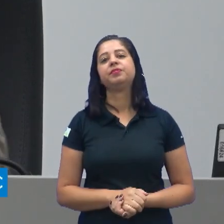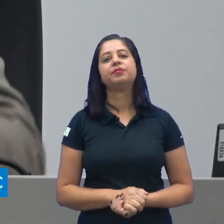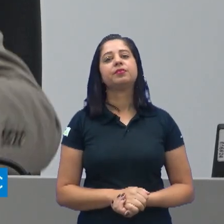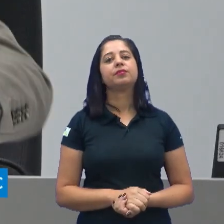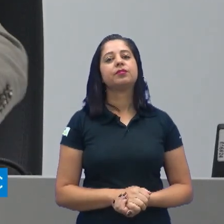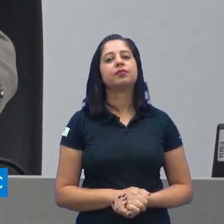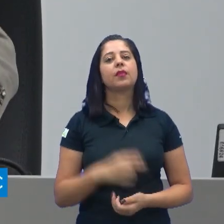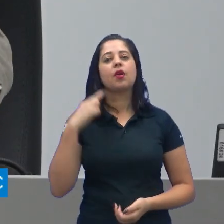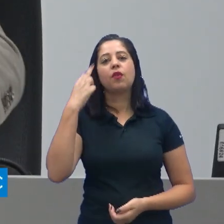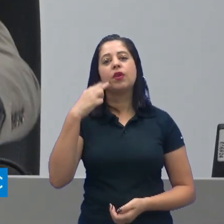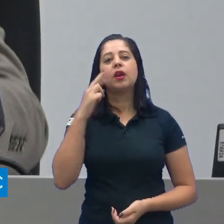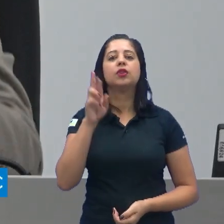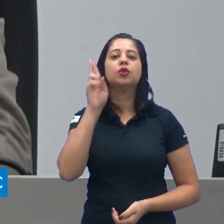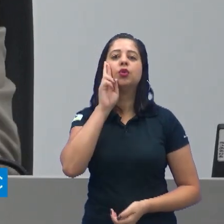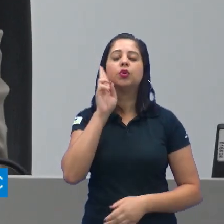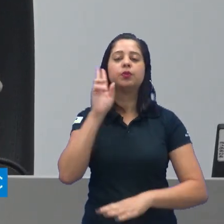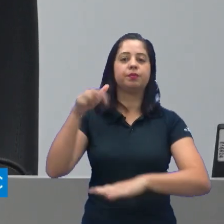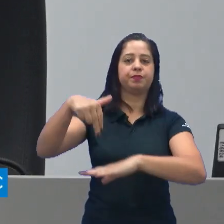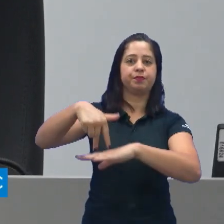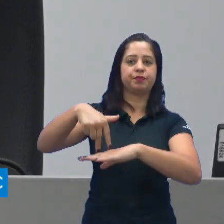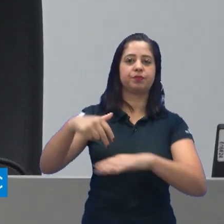vereador Renato Santiago.